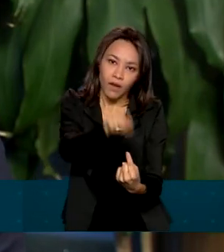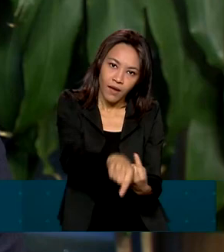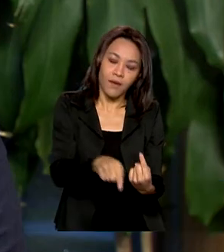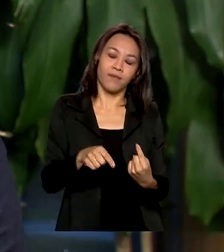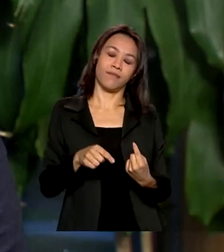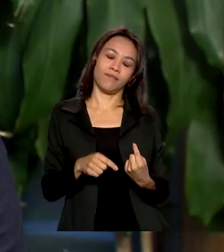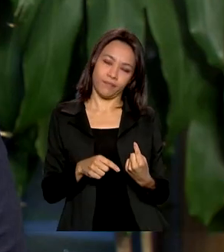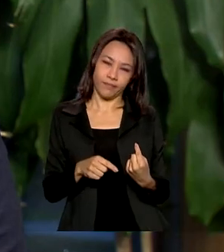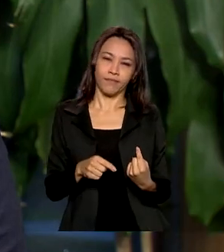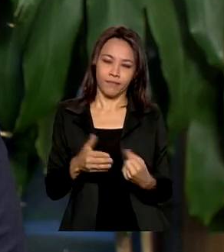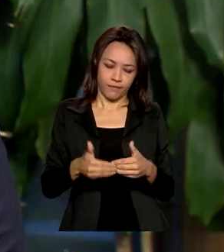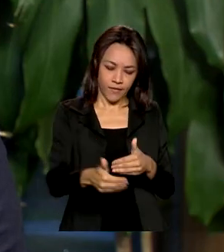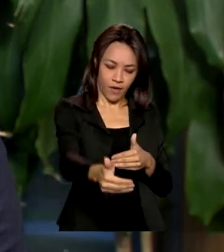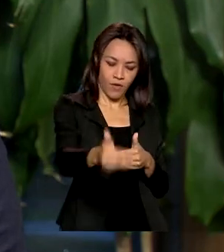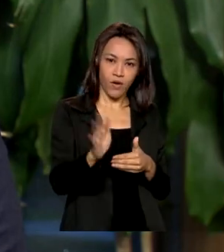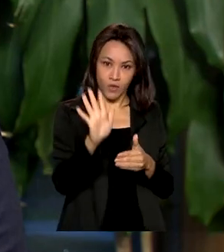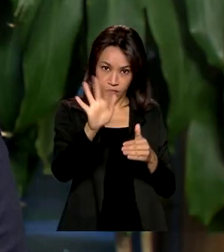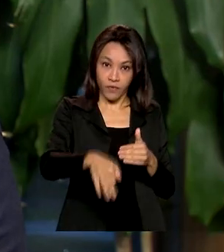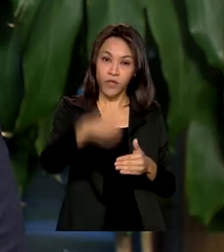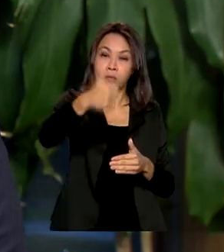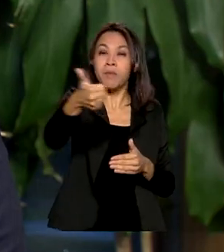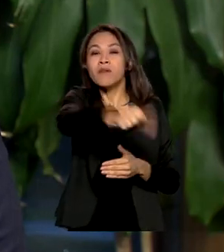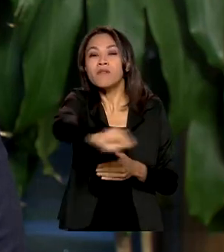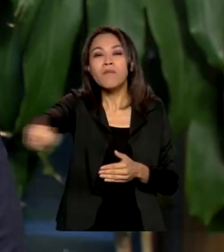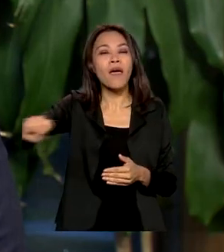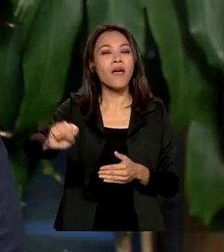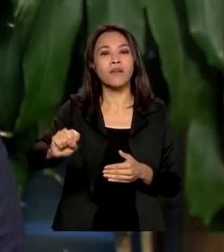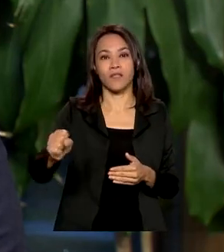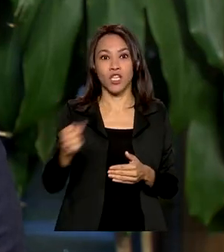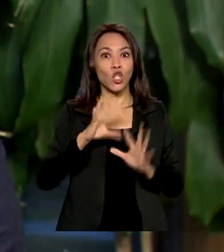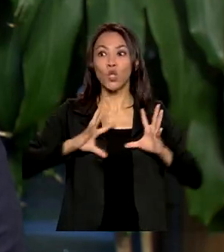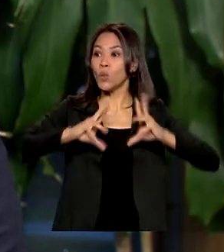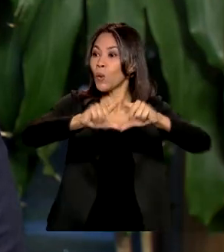aí no final do primeiro semestre do ano que vem sem nenhuma escola rural mais sem